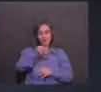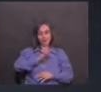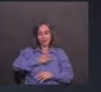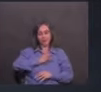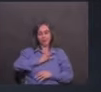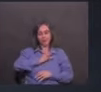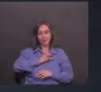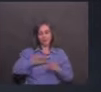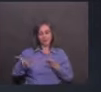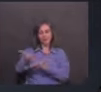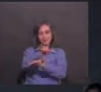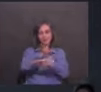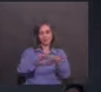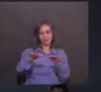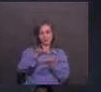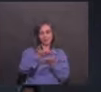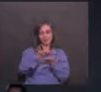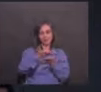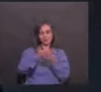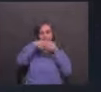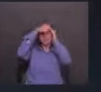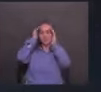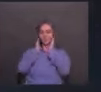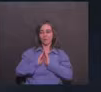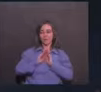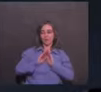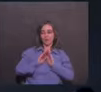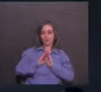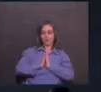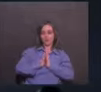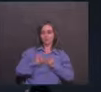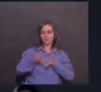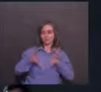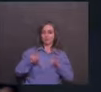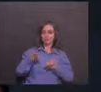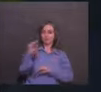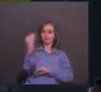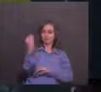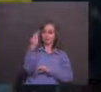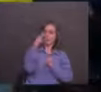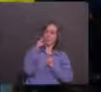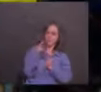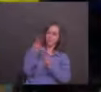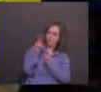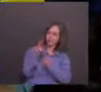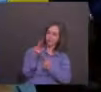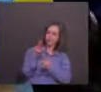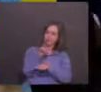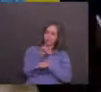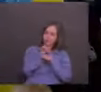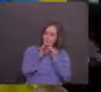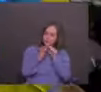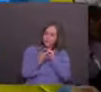Fixemos o nosso olhar na sua imagem e, em silêncio, peçamos-lhe que nos conduza até Deus.